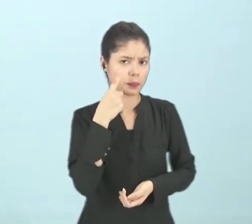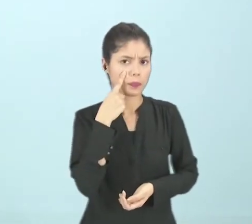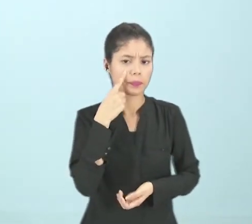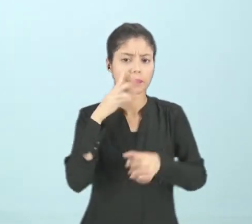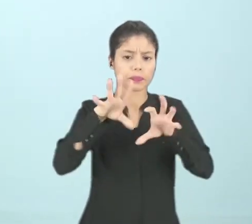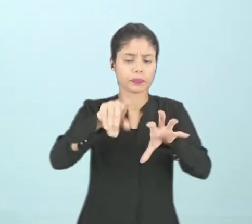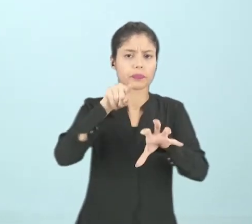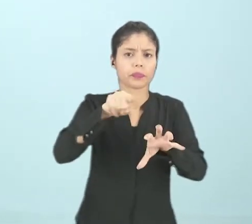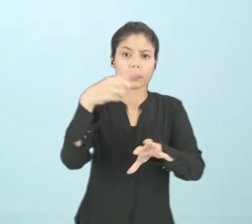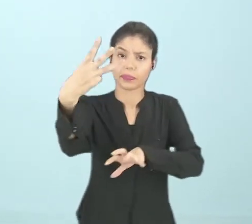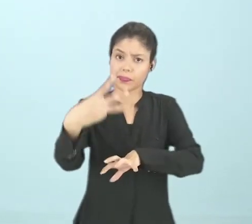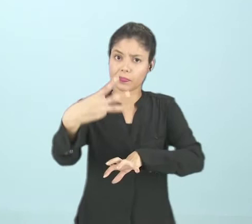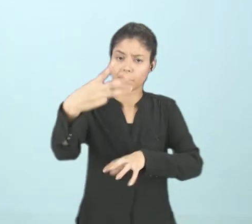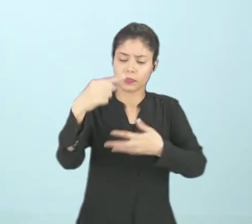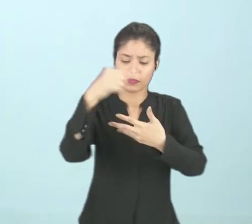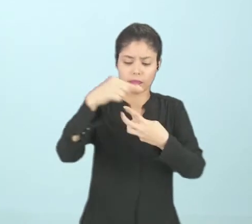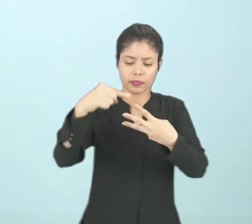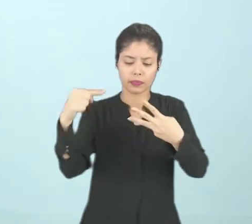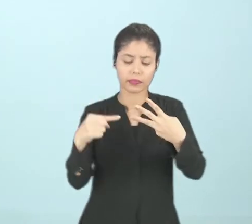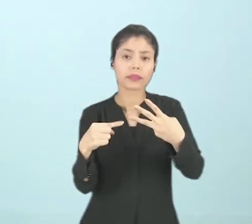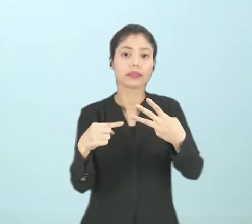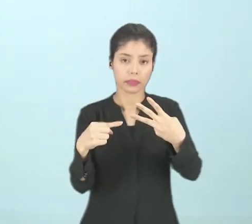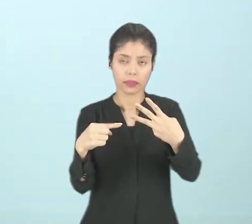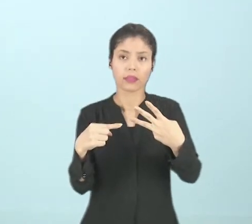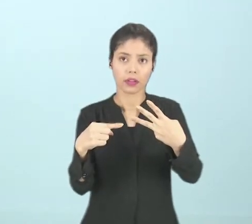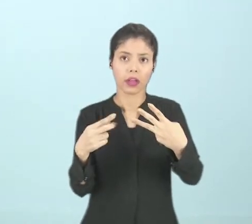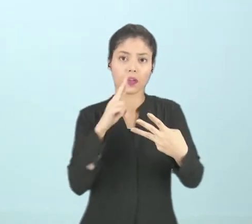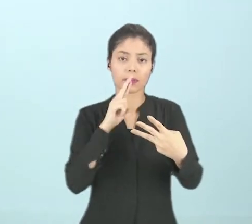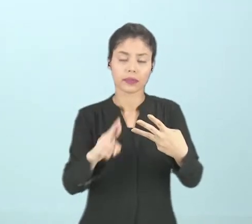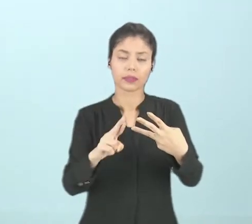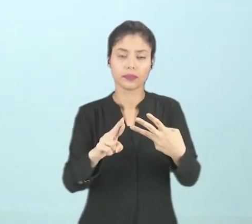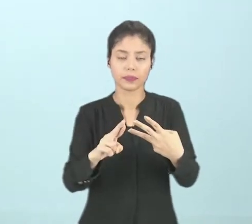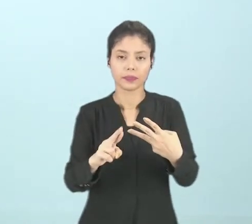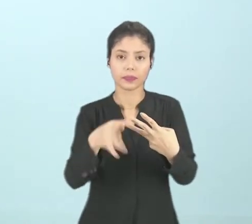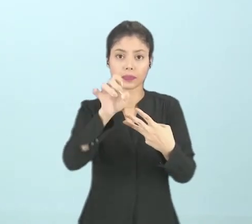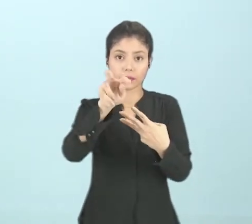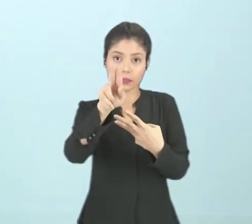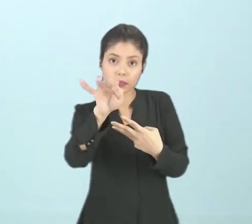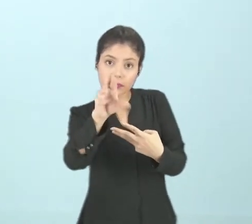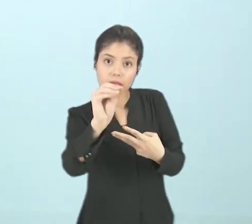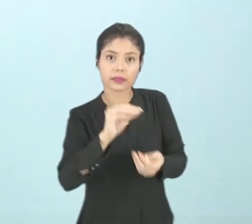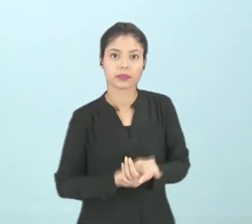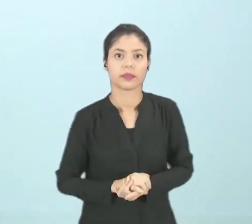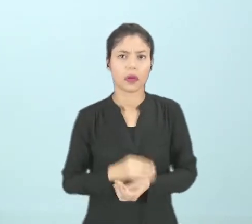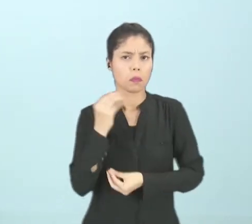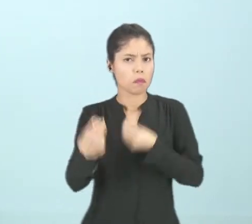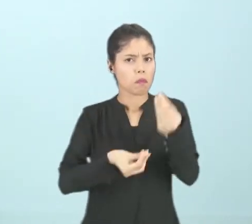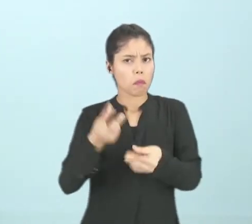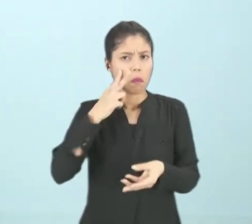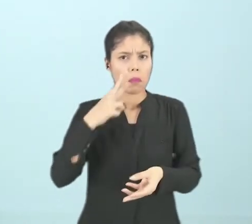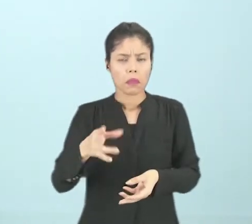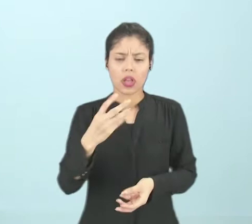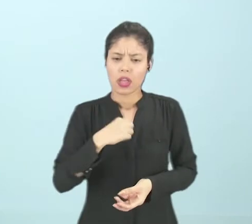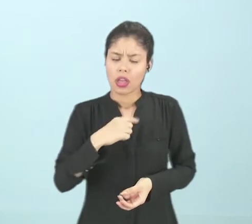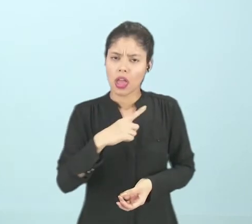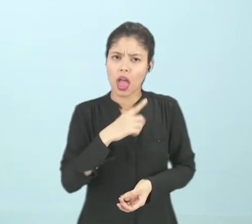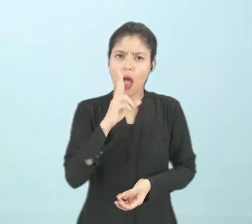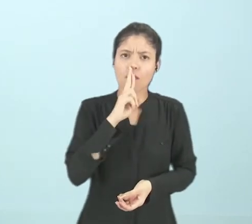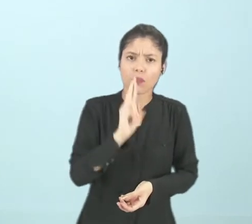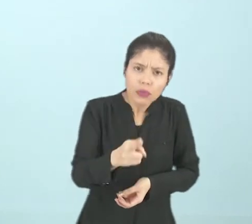nós temos 3 elementos. 3 elementos correspondentes a esse evento. Então, como seria o cálculo